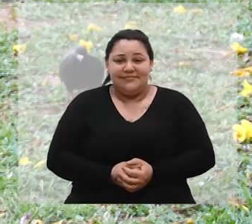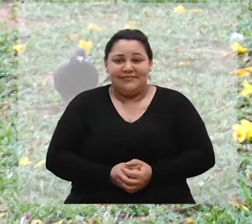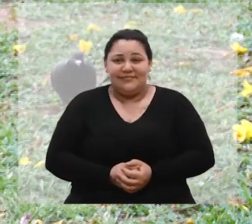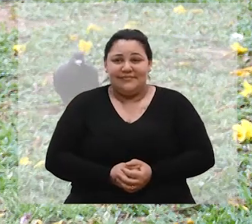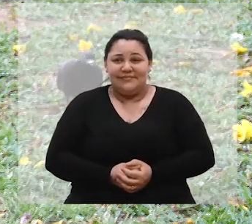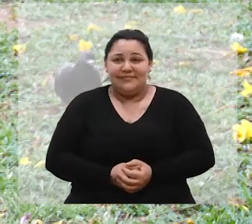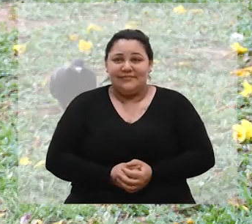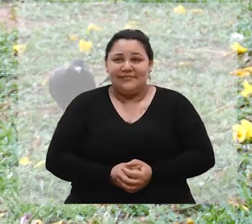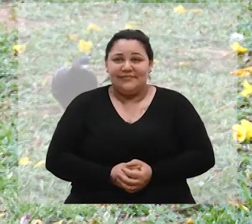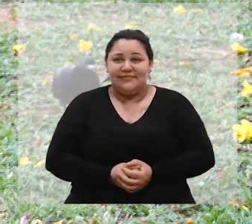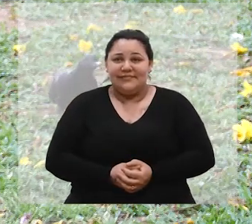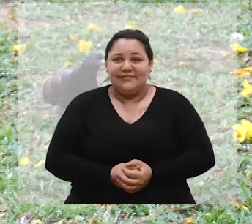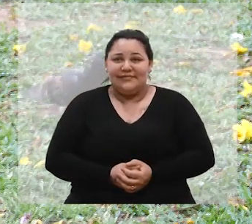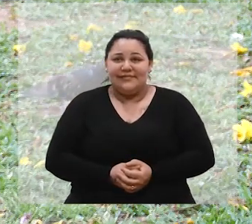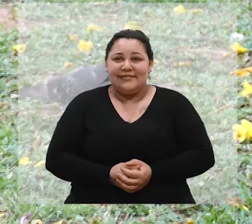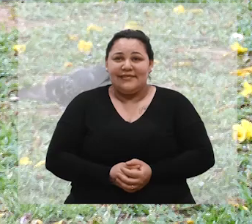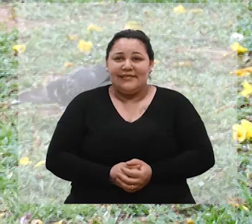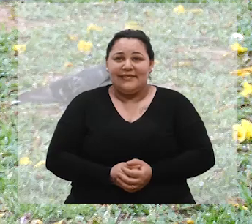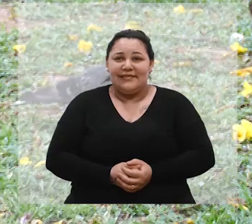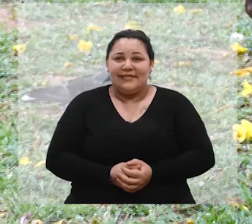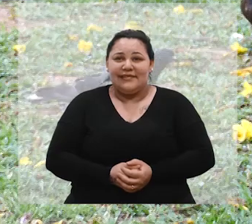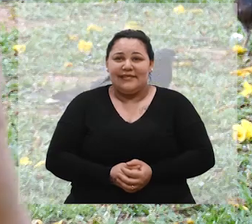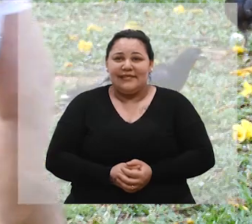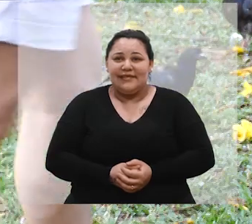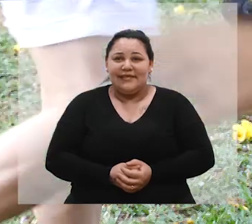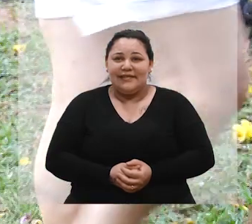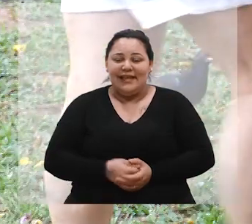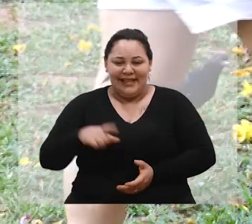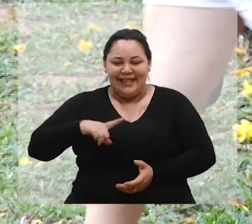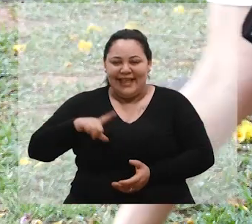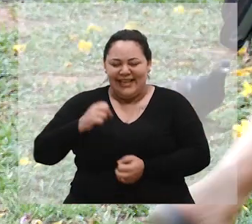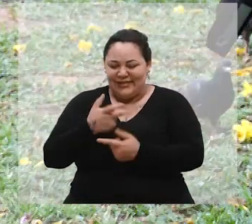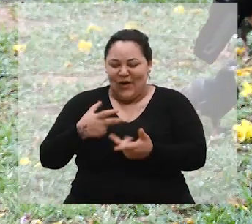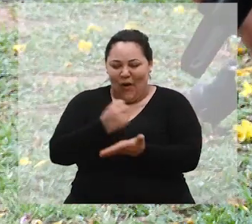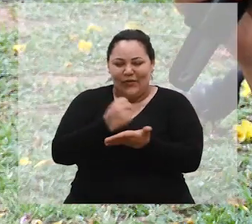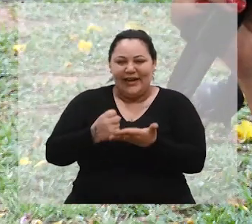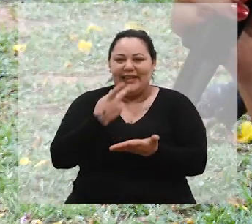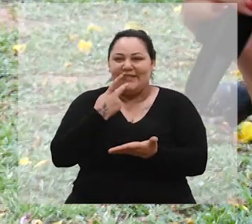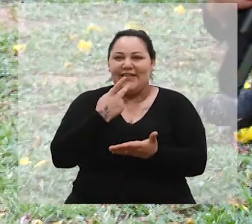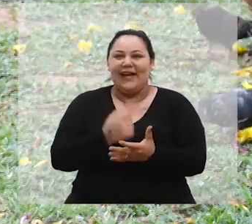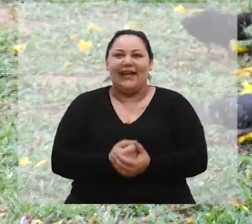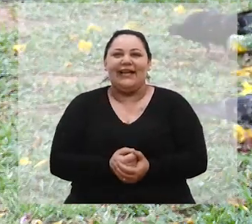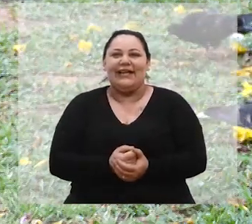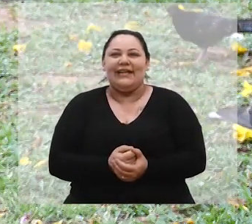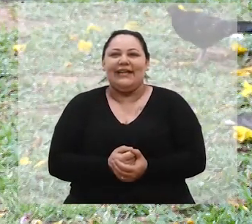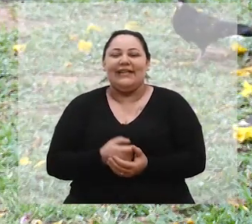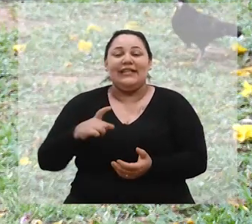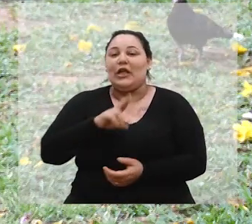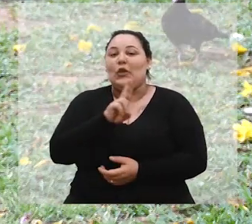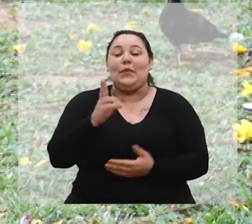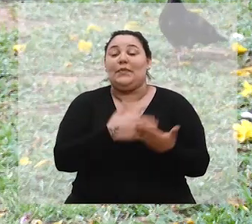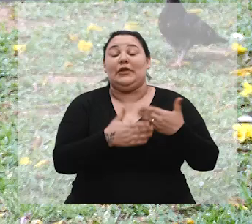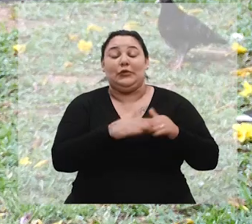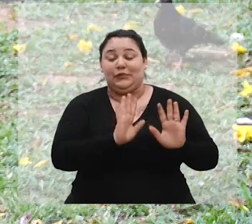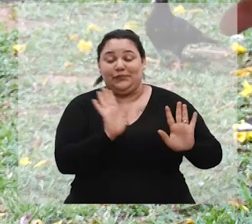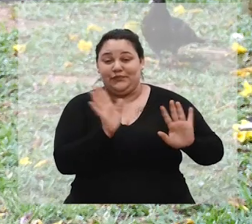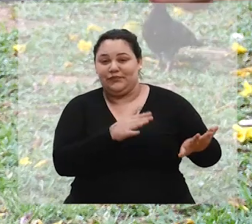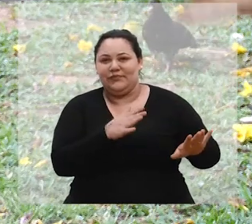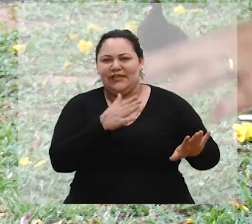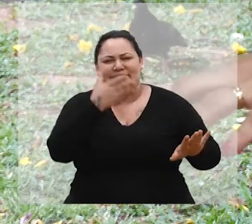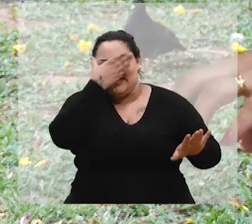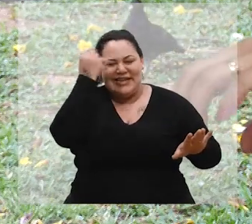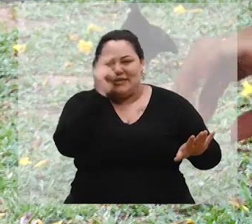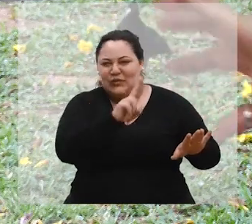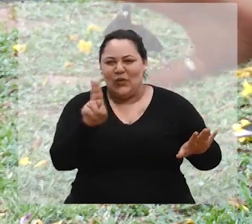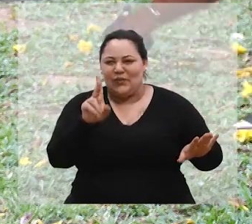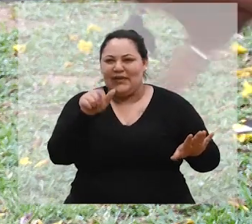você. Eu fui assim até agora. Tem essa coisa desses contratos de hoje em dia que se fala, no primeiro tem um nome para tudo, né? Tem um